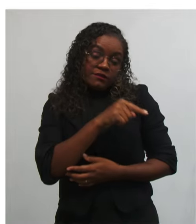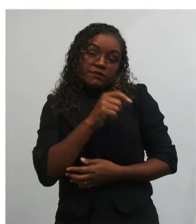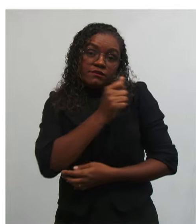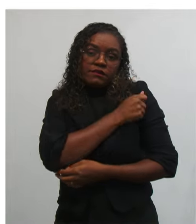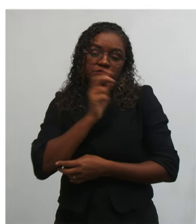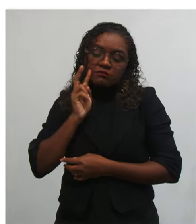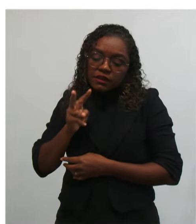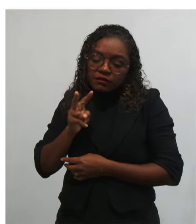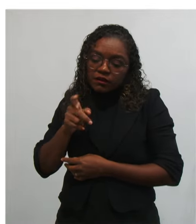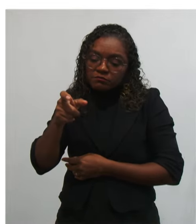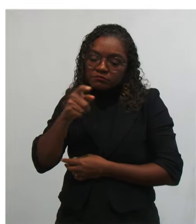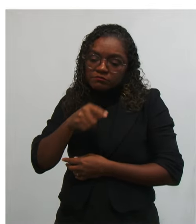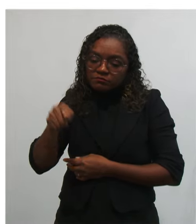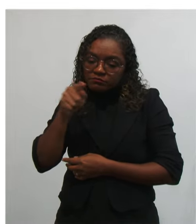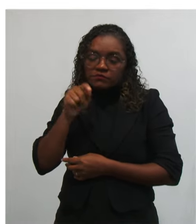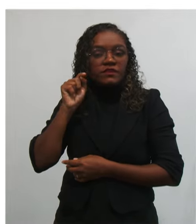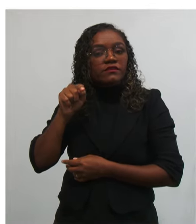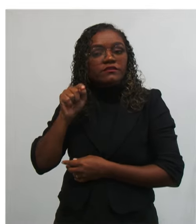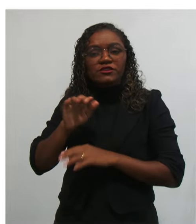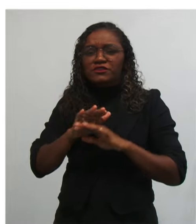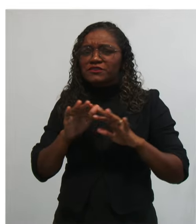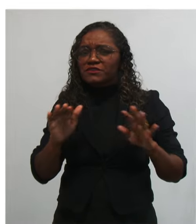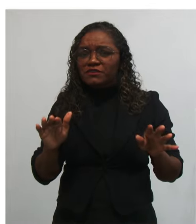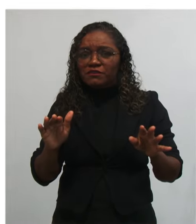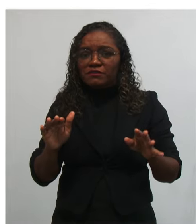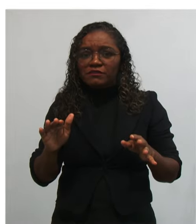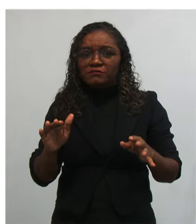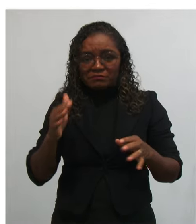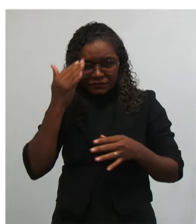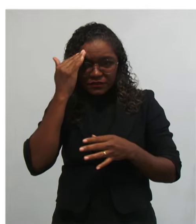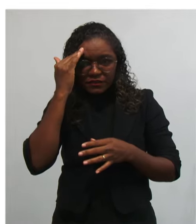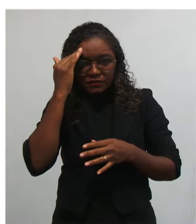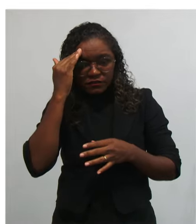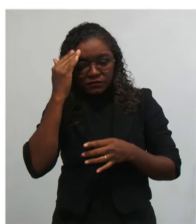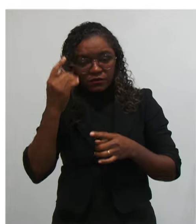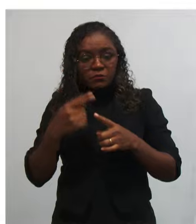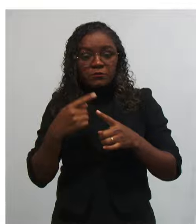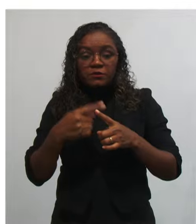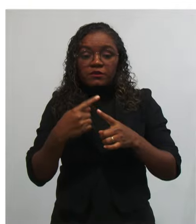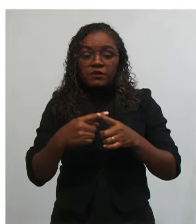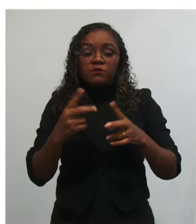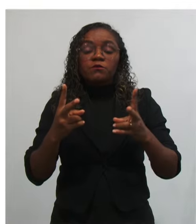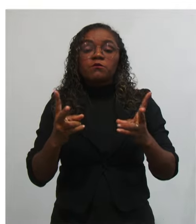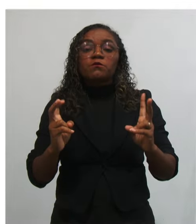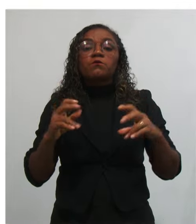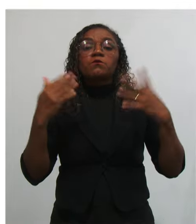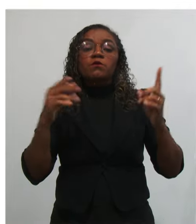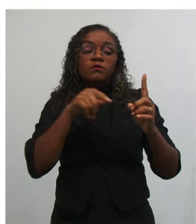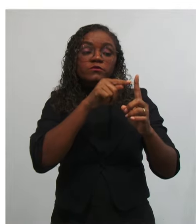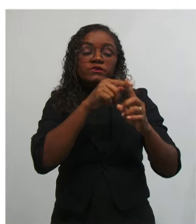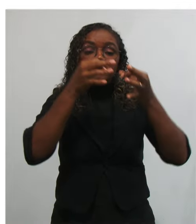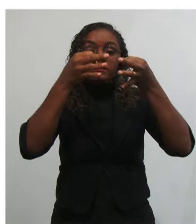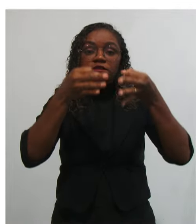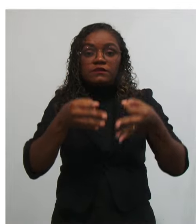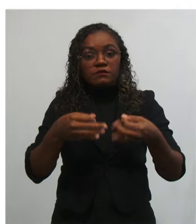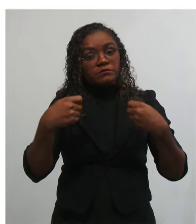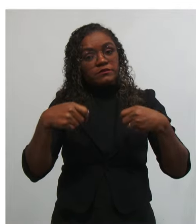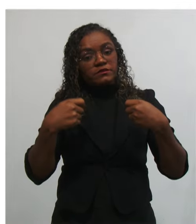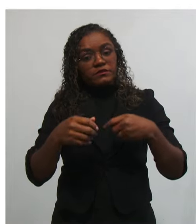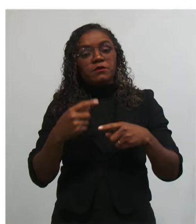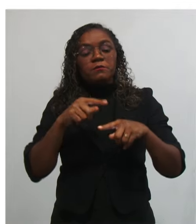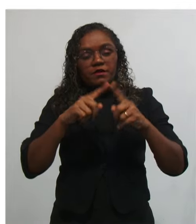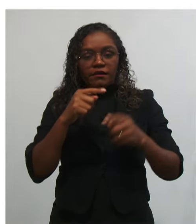o aluno pode ter esse tipo de interpretação ainda que neste caso não foi bem isso que aconteceu na verdade o aluno estava fazendo uma